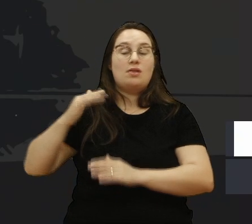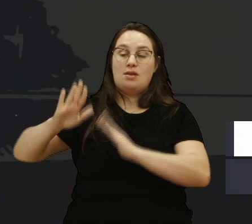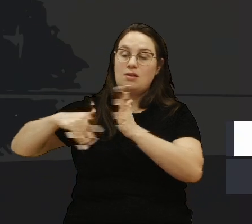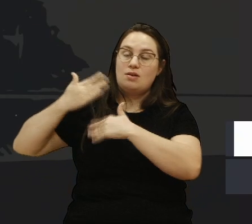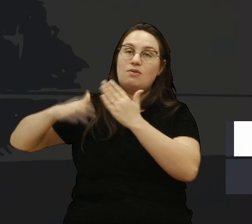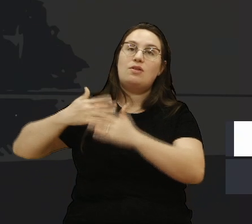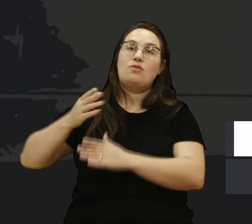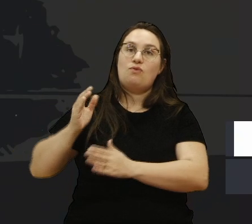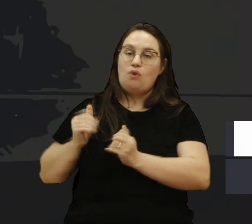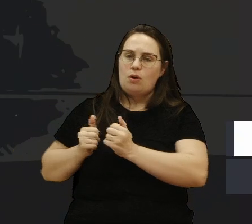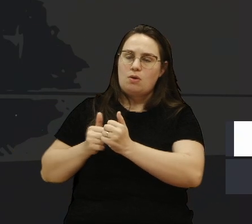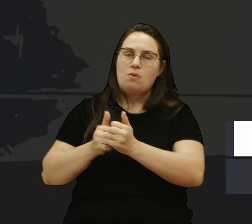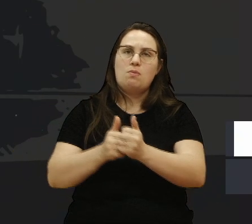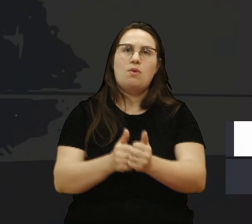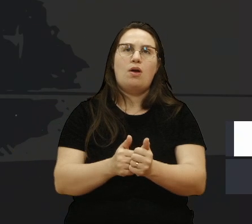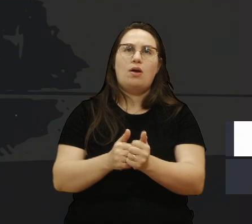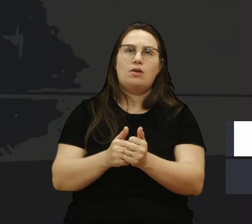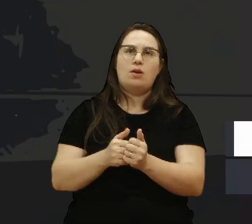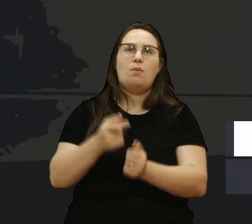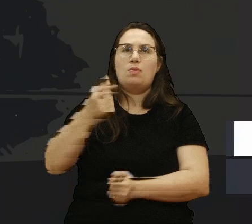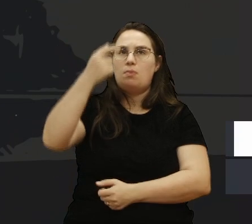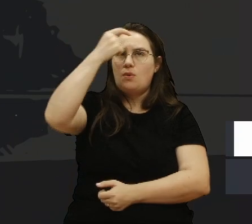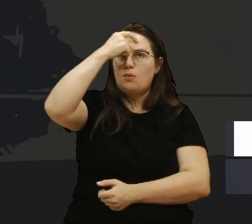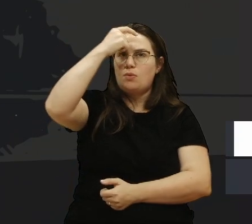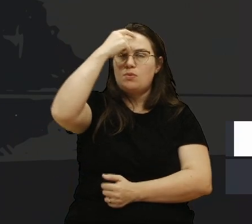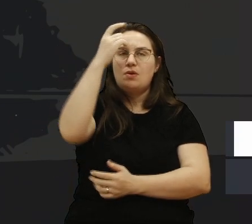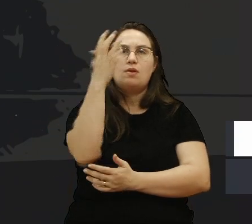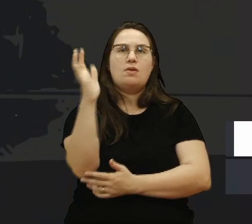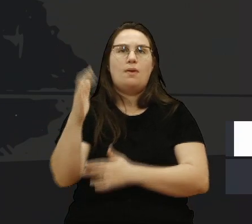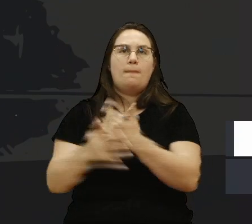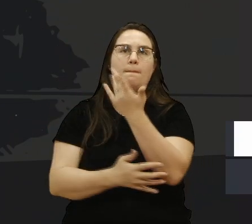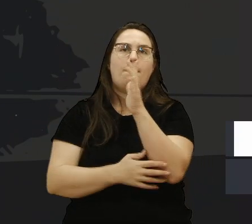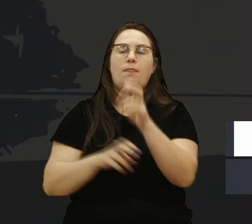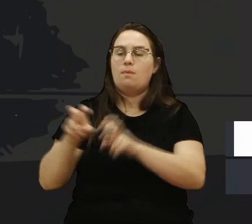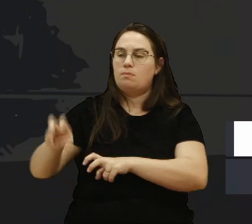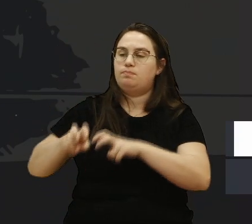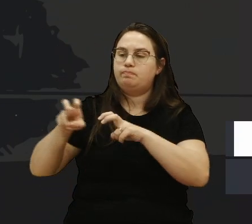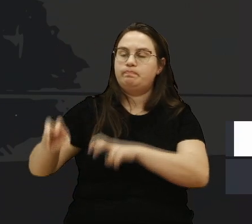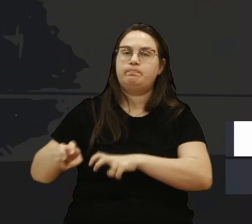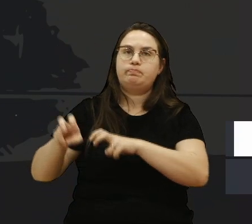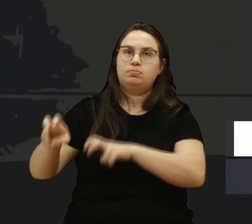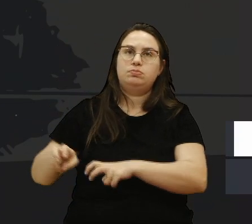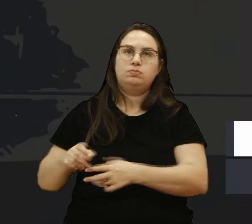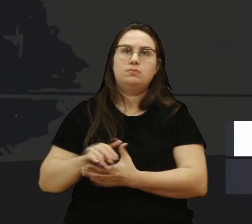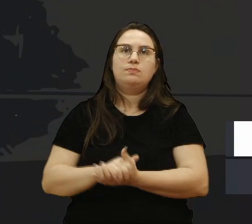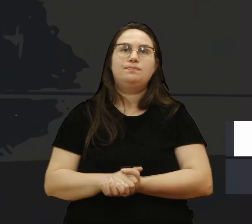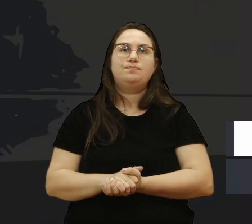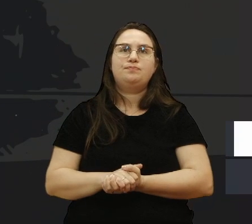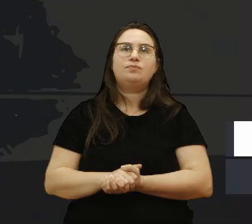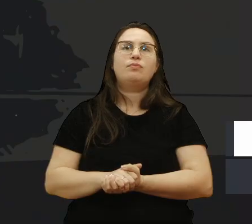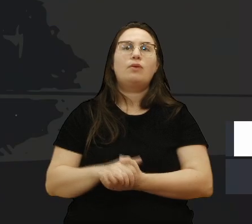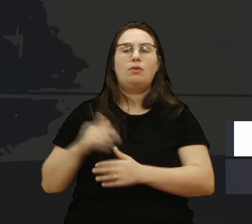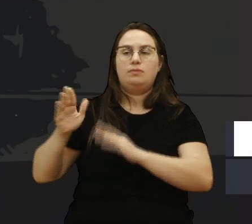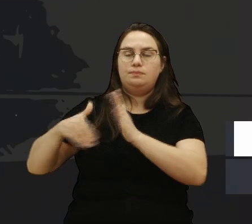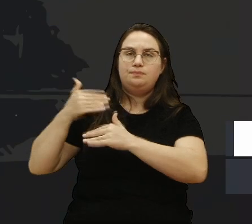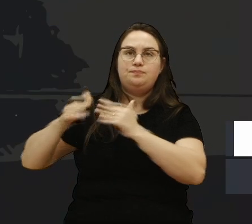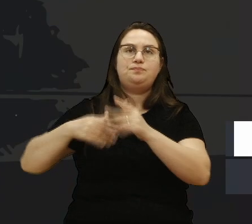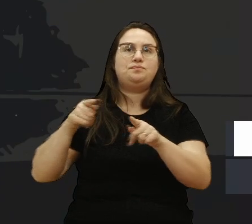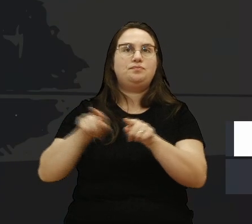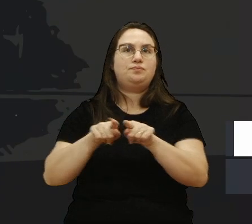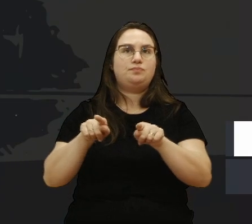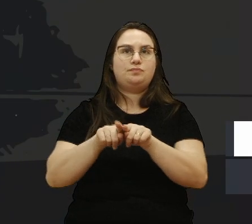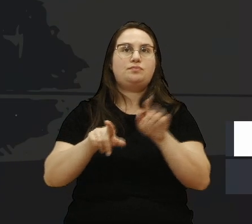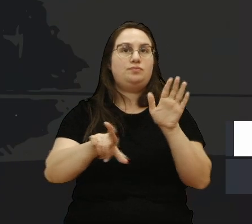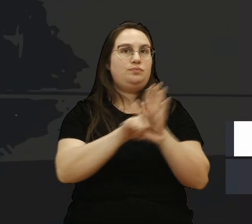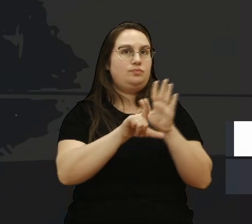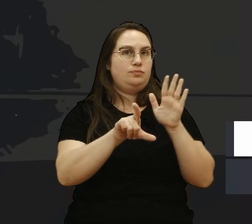foi acompanhada por uma consciência ambiental dos produtores e agricultores. E uma evolução também nas